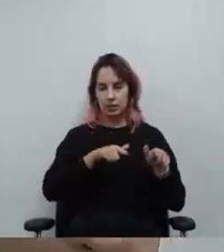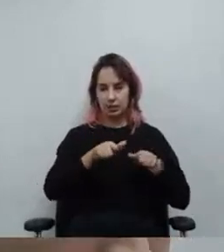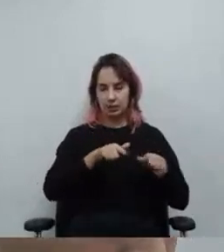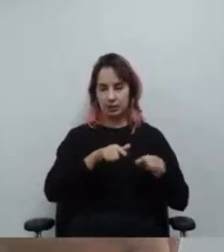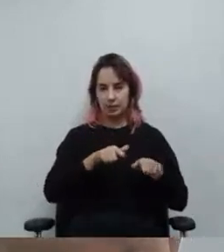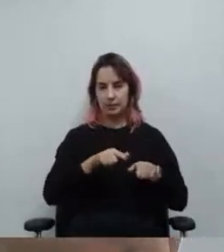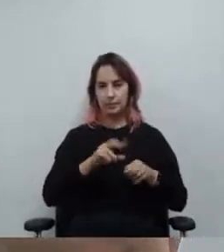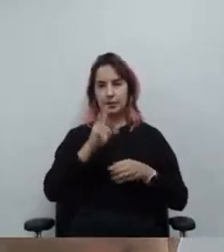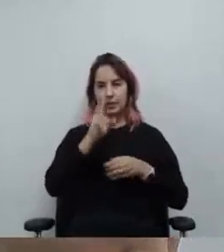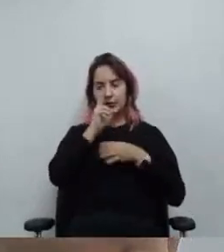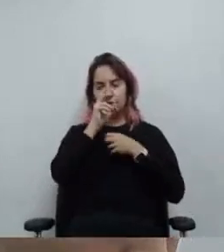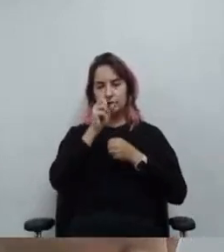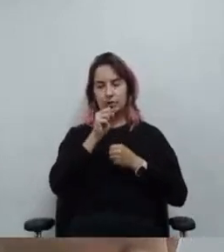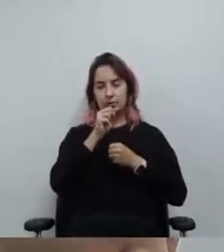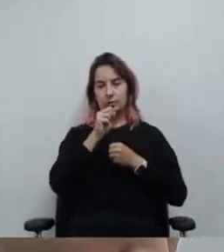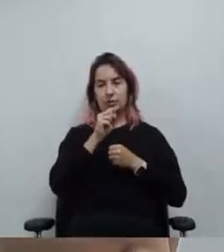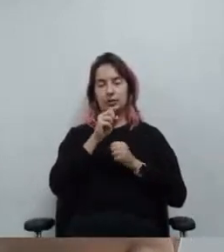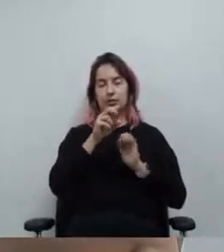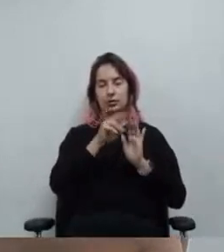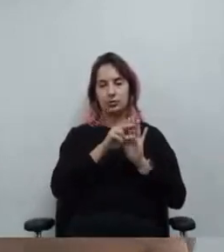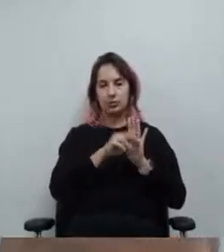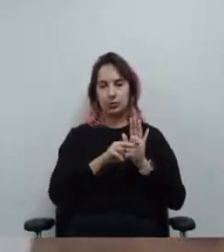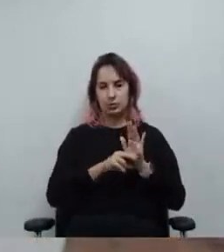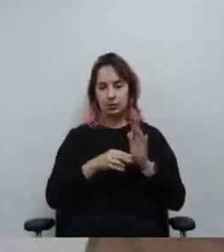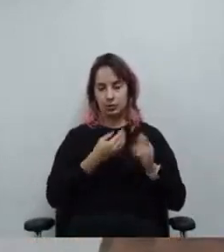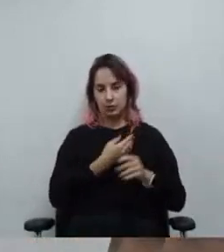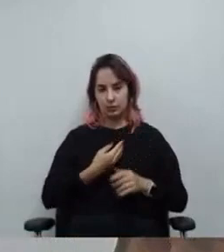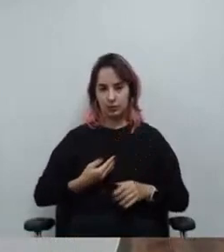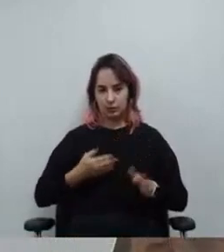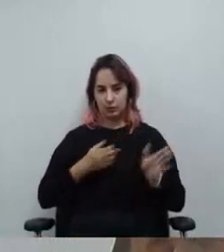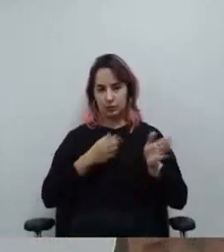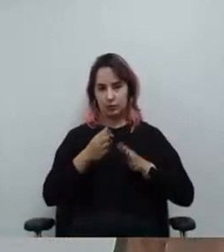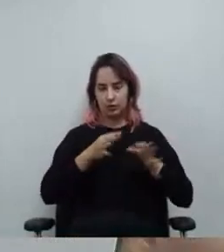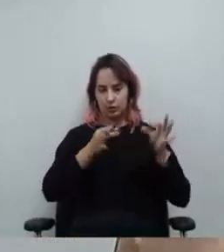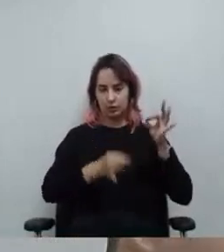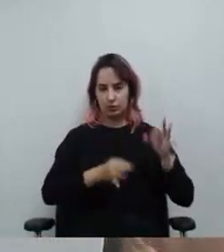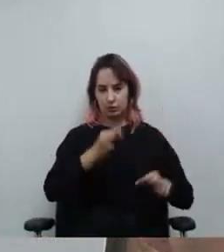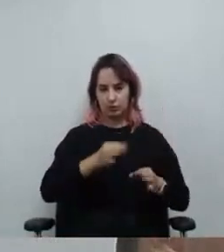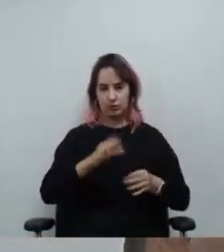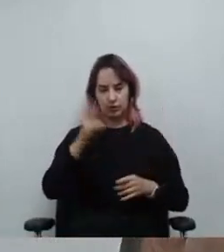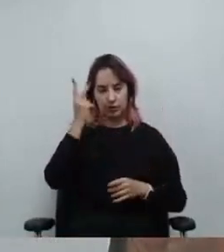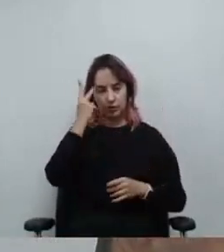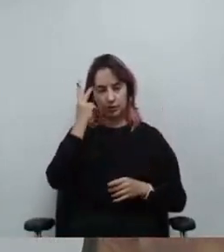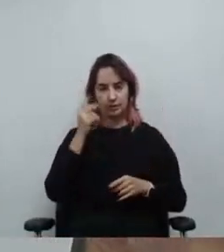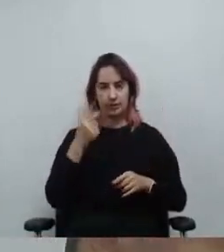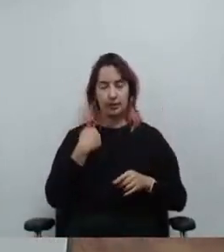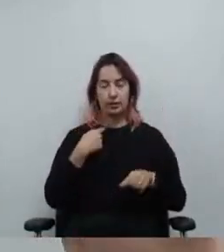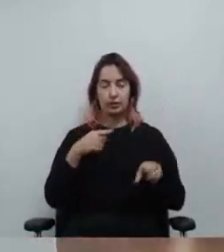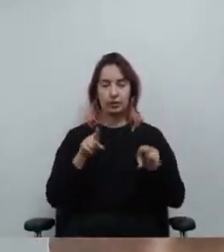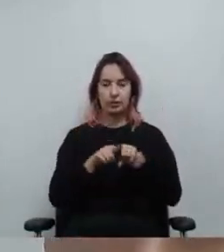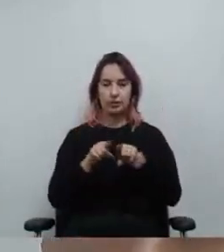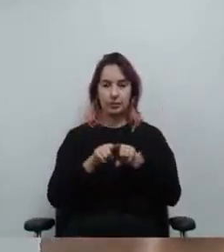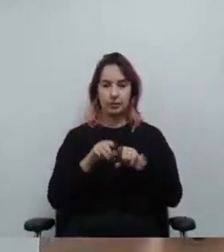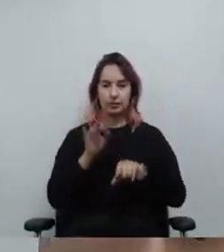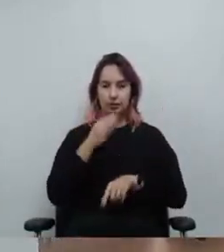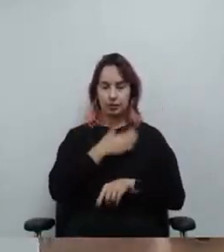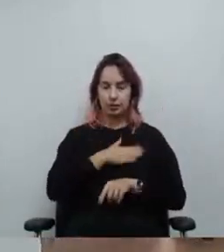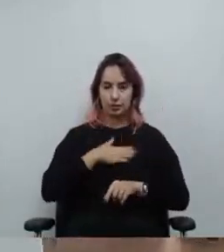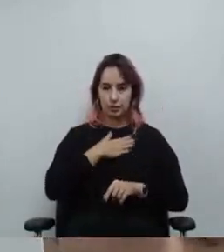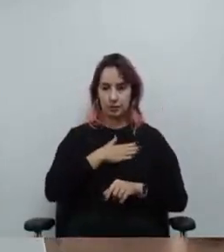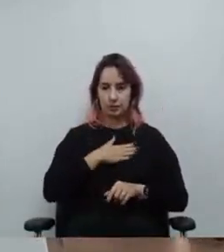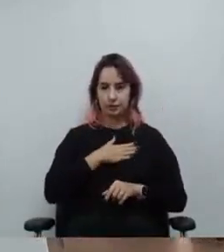aí, fortalecimento do modelo público de acesso à justiça no estado de São Paulo. Presidente, também gostaria